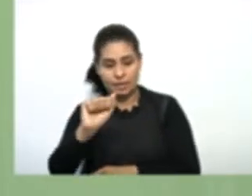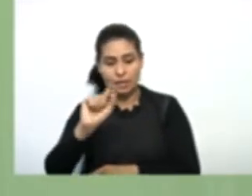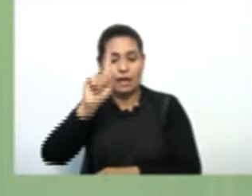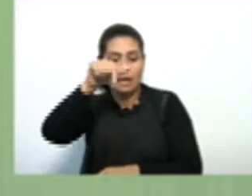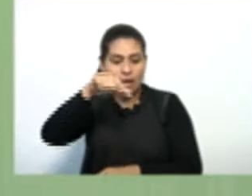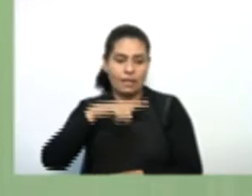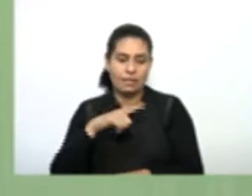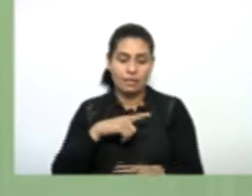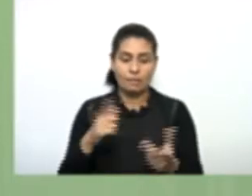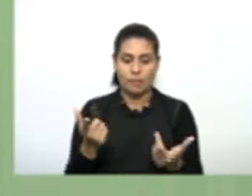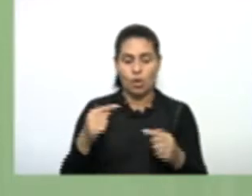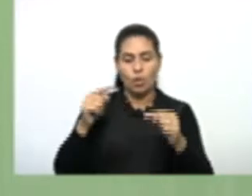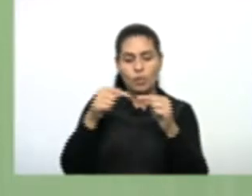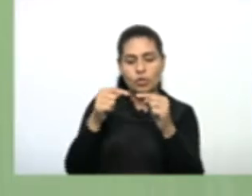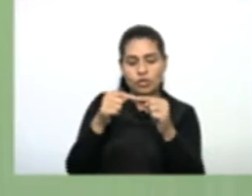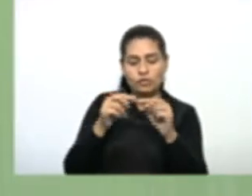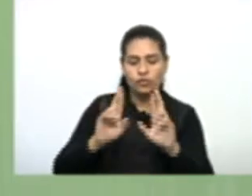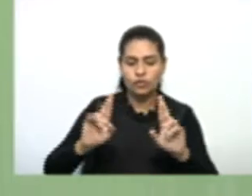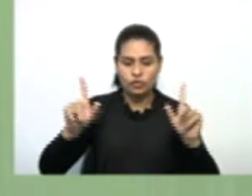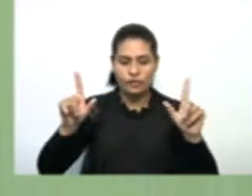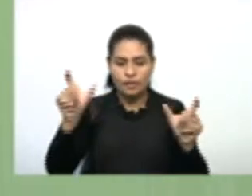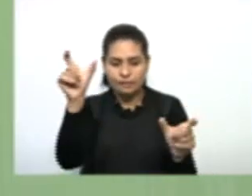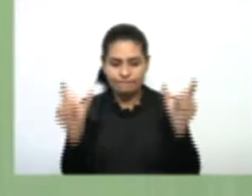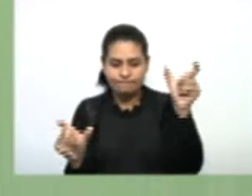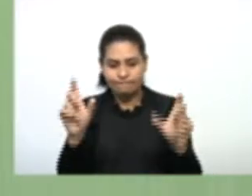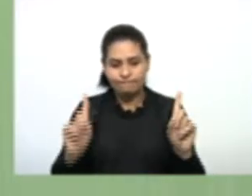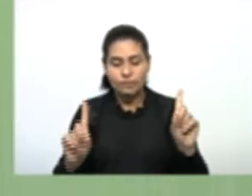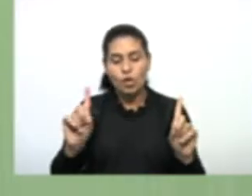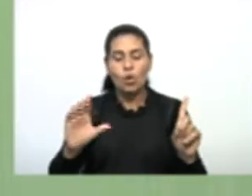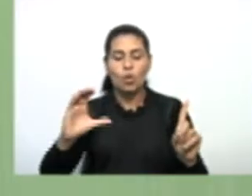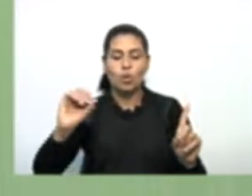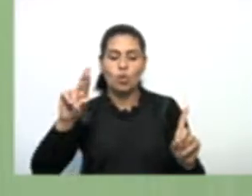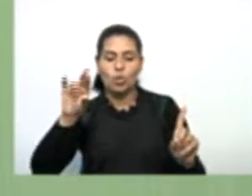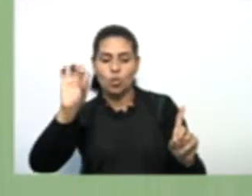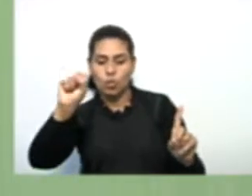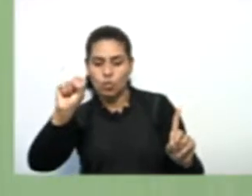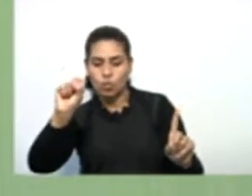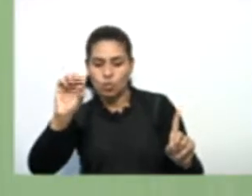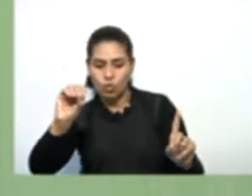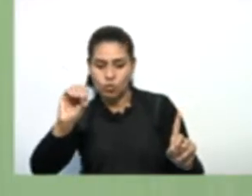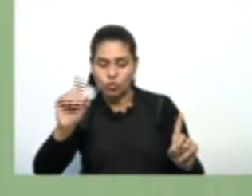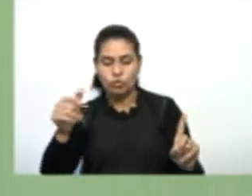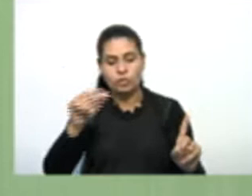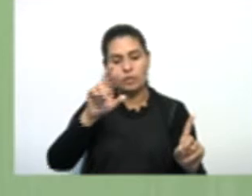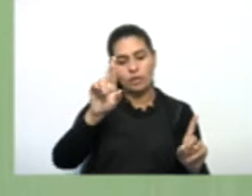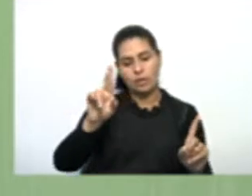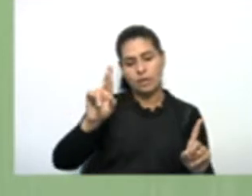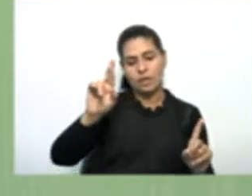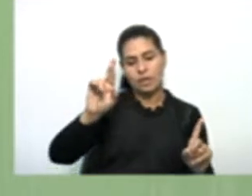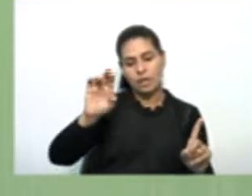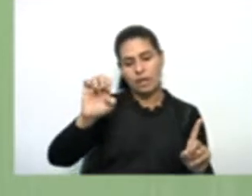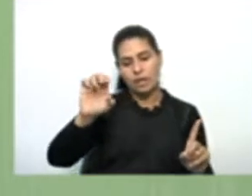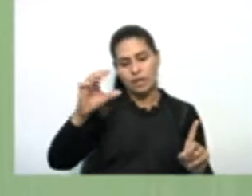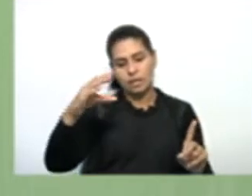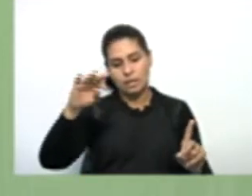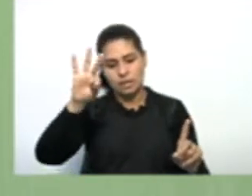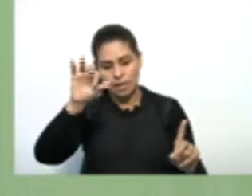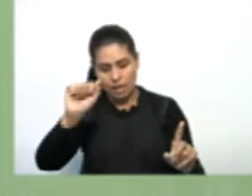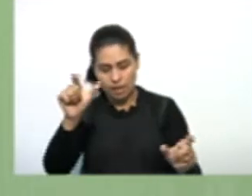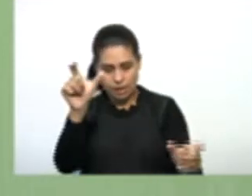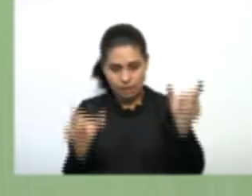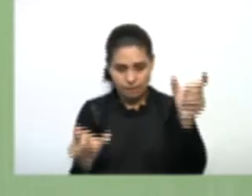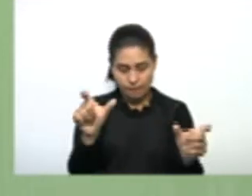é obtido por meio da diferença entre custos e receitas. Dessas formas, ele acontece quando as receitas